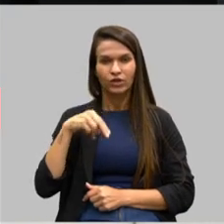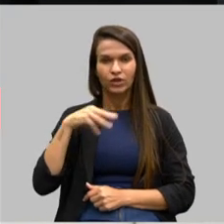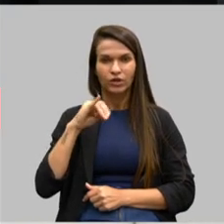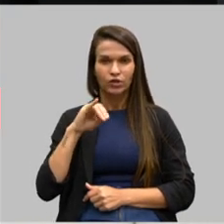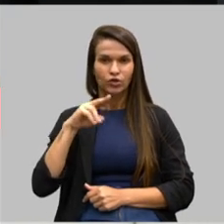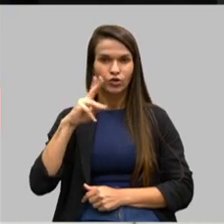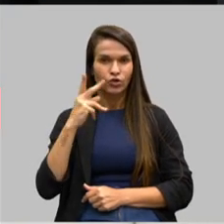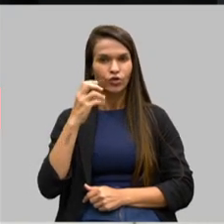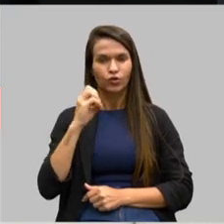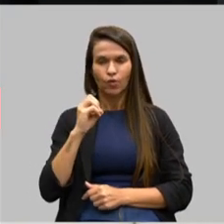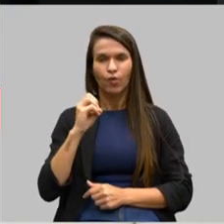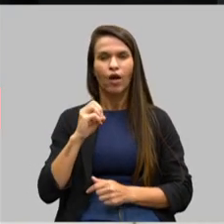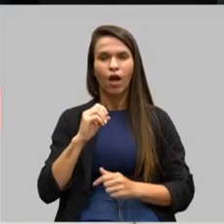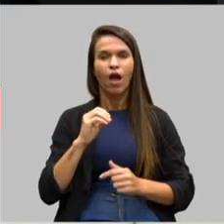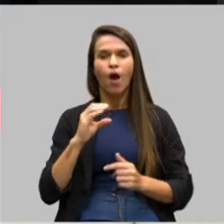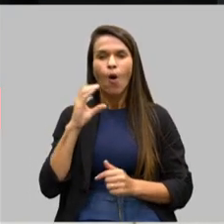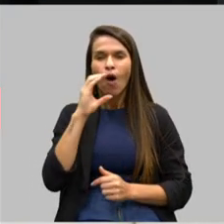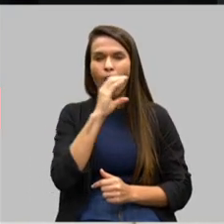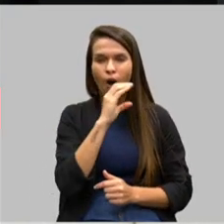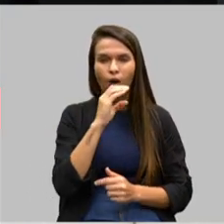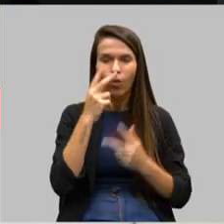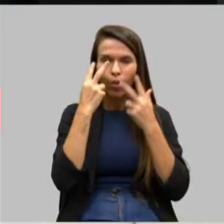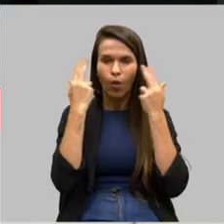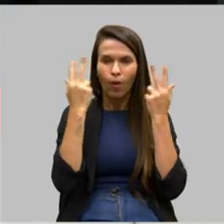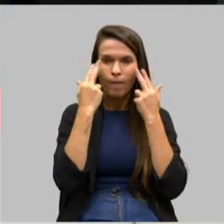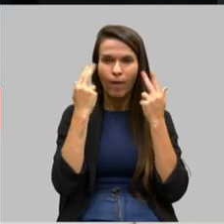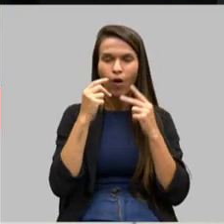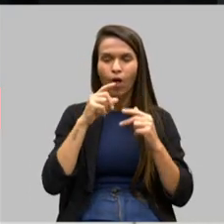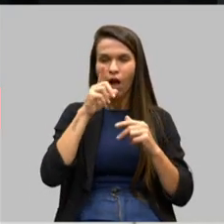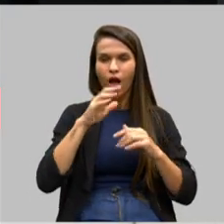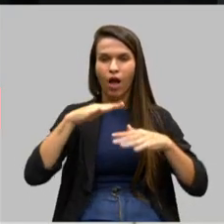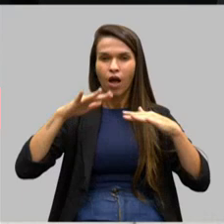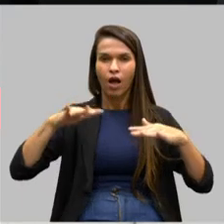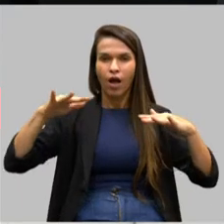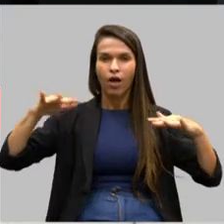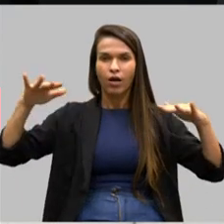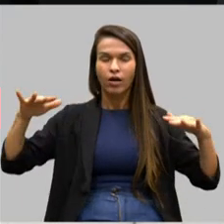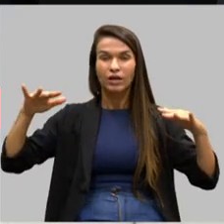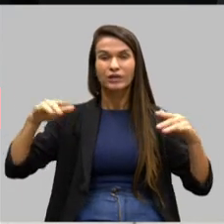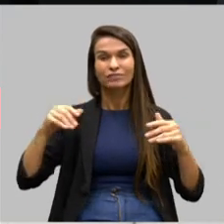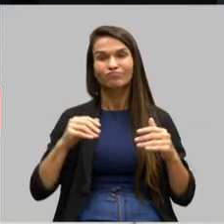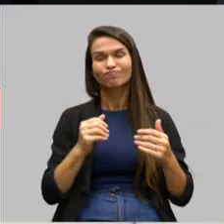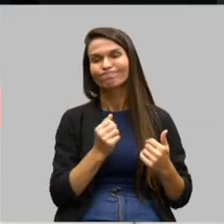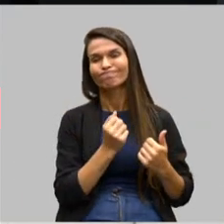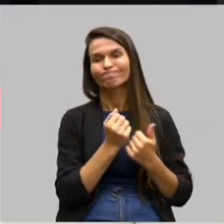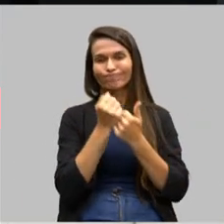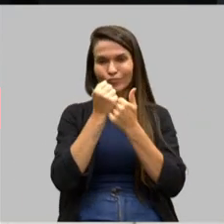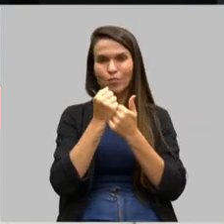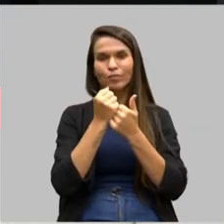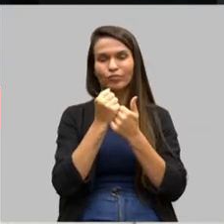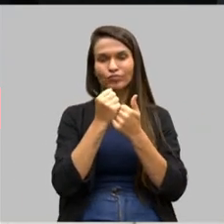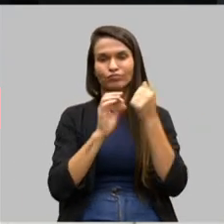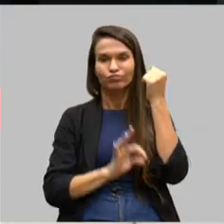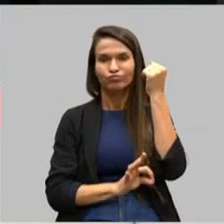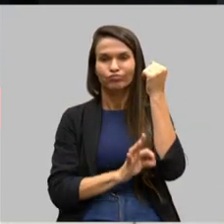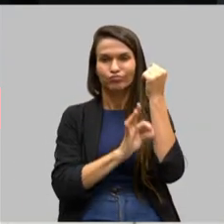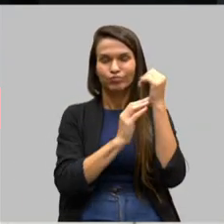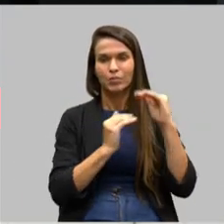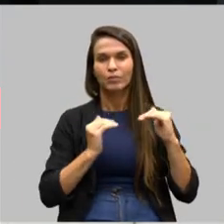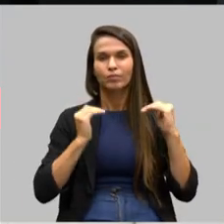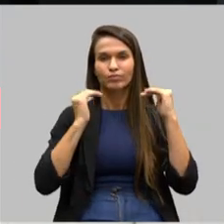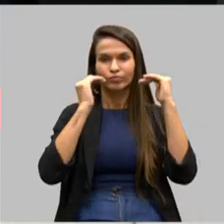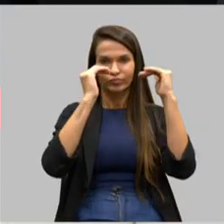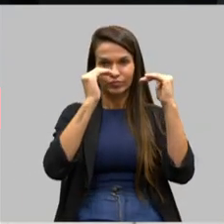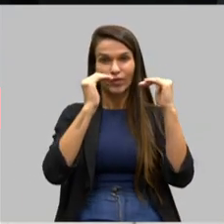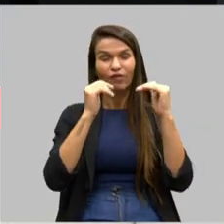homem, no Oceano Pacífico, ele ajuda também a aumentar as temperaturas. Como esse evento El Niño ainda vai continuar